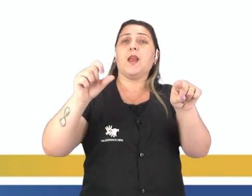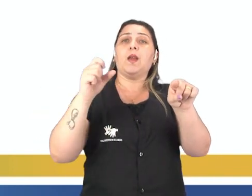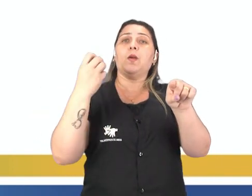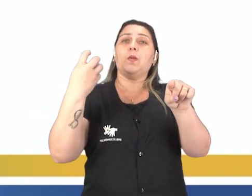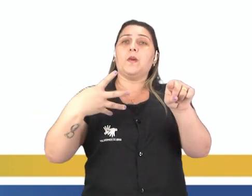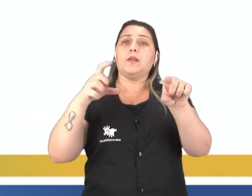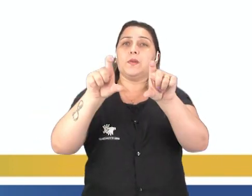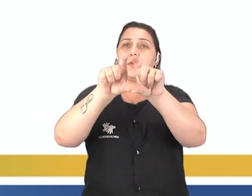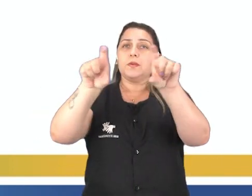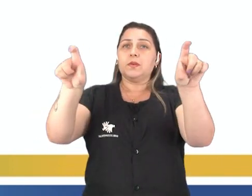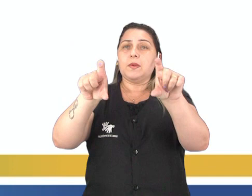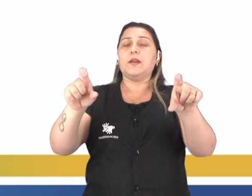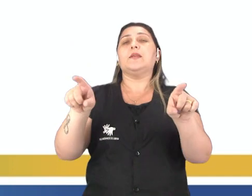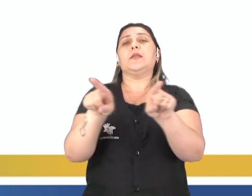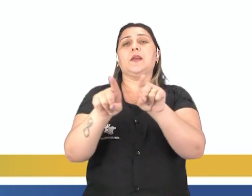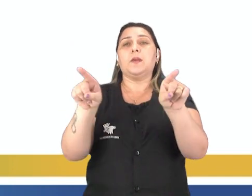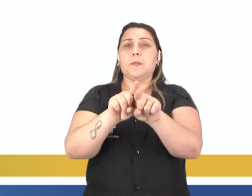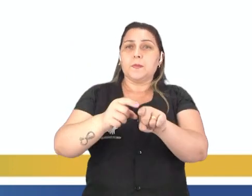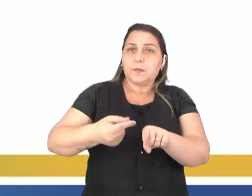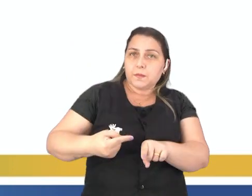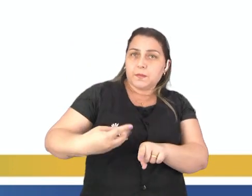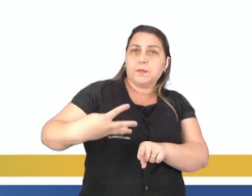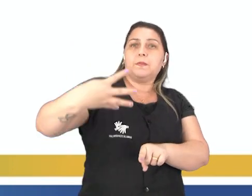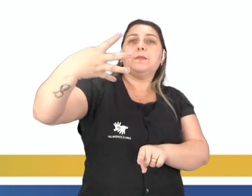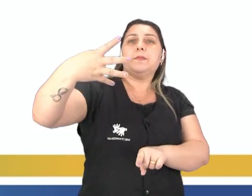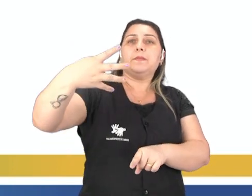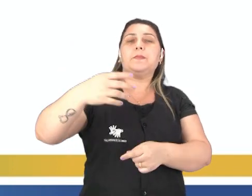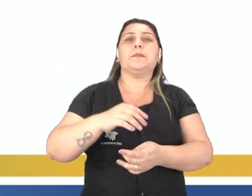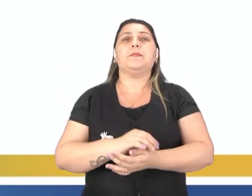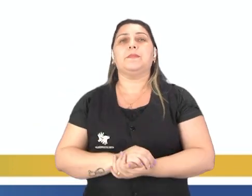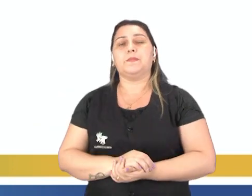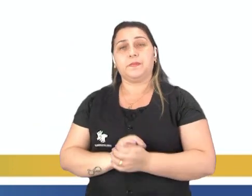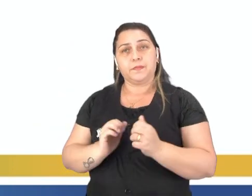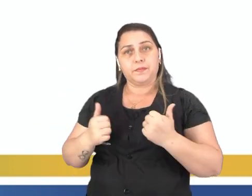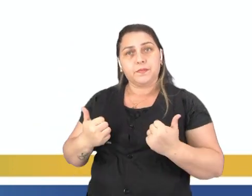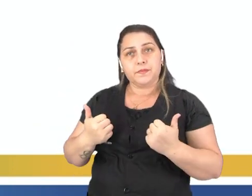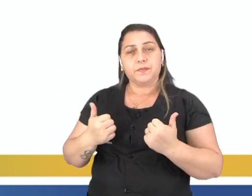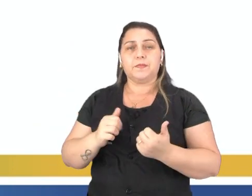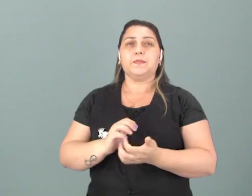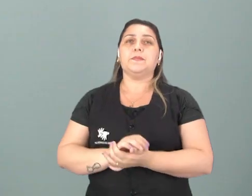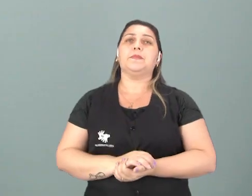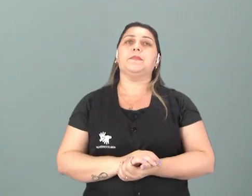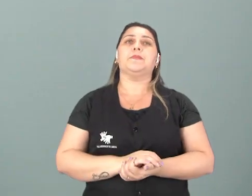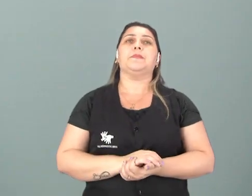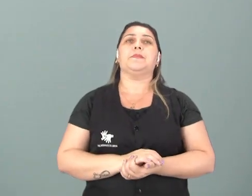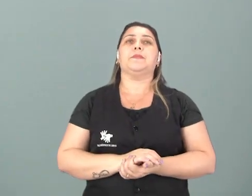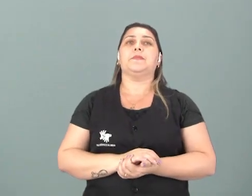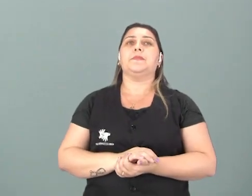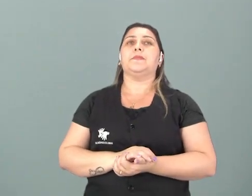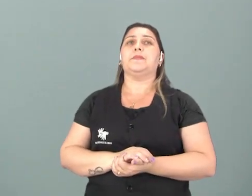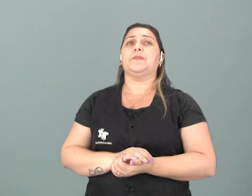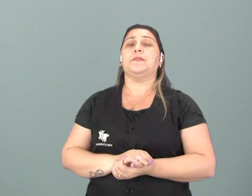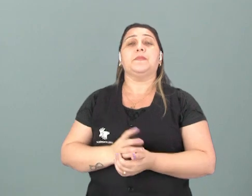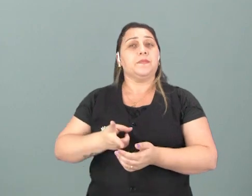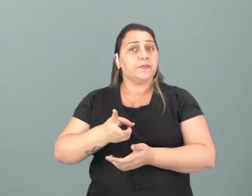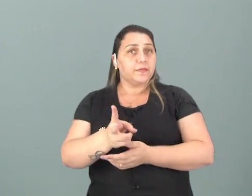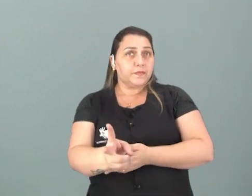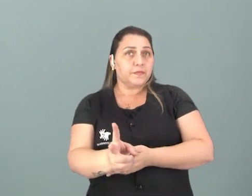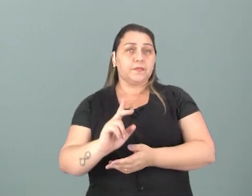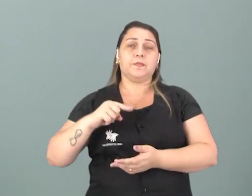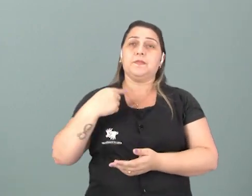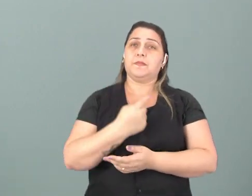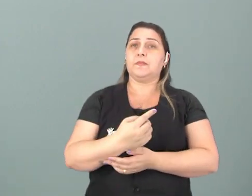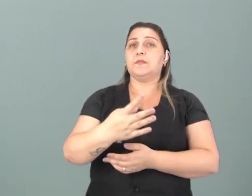4 espaços também contados de baixo para cima, beleza? Então vamos lá. Bem, continuando, nós